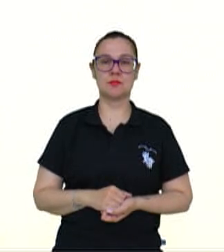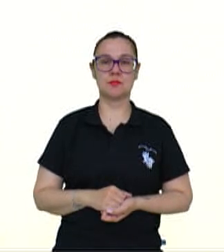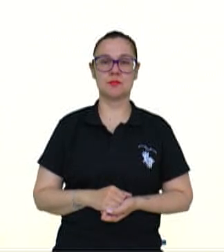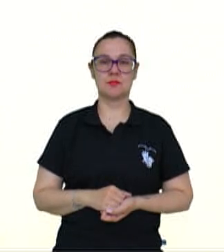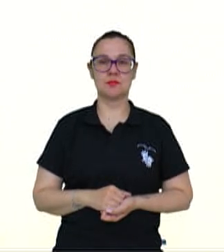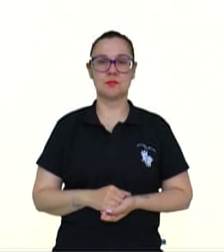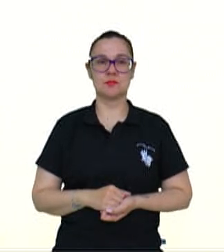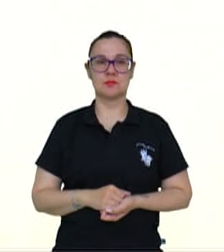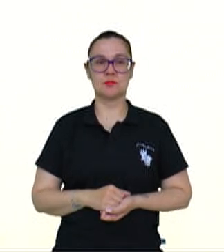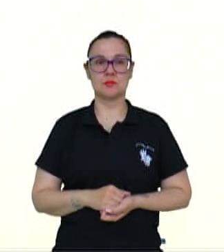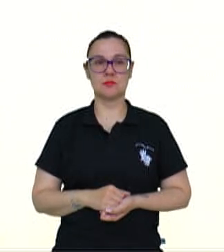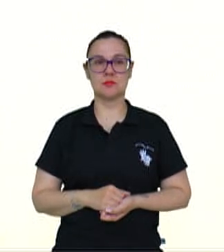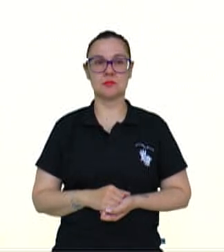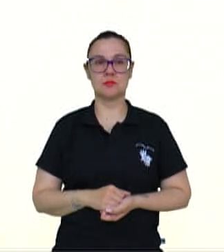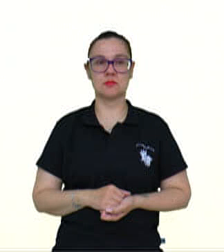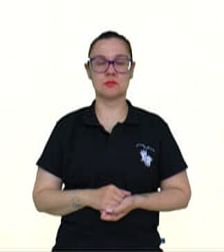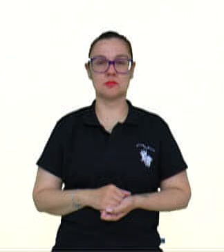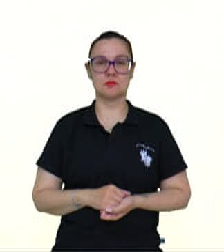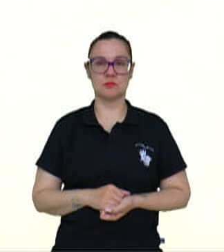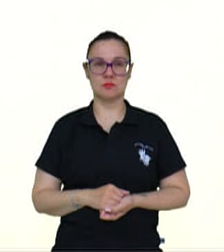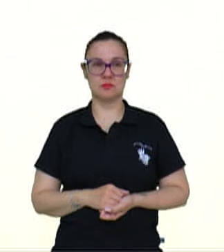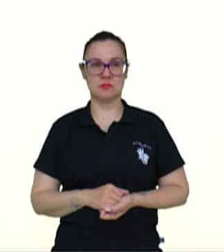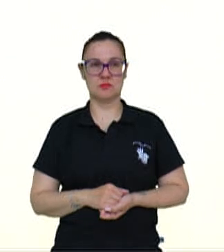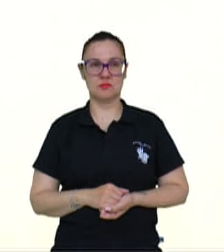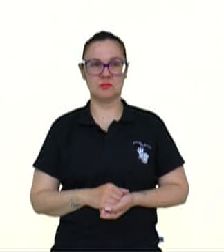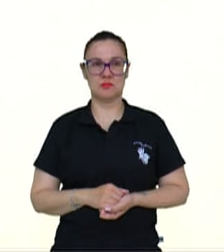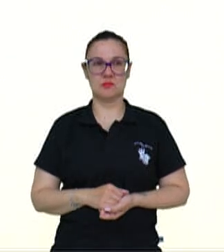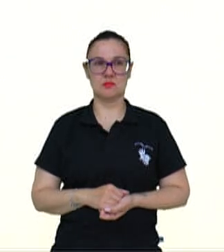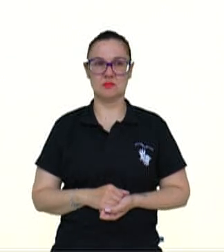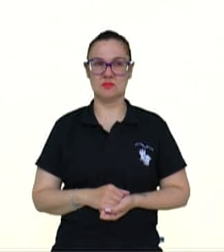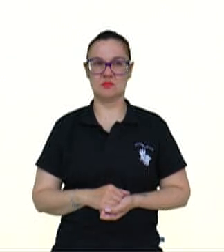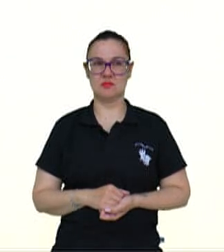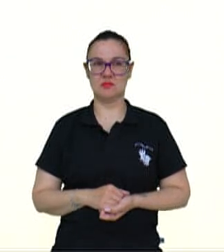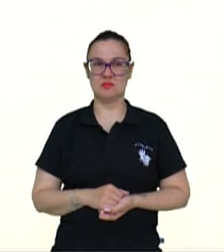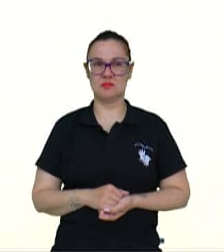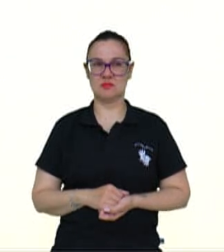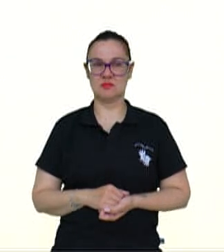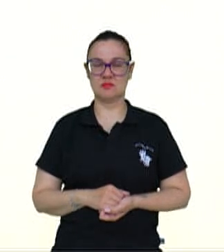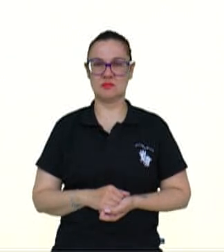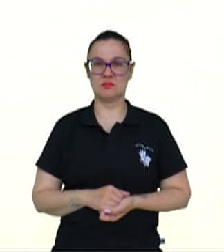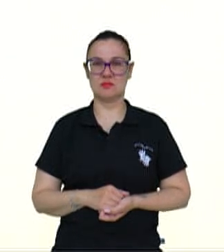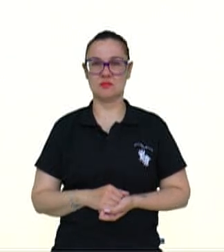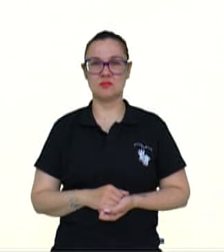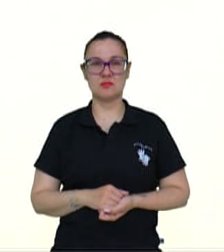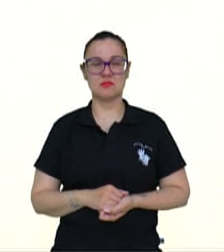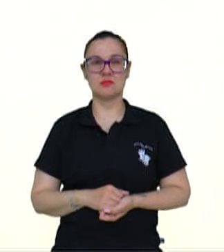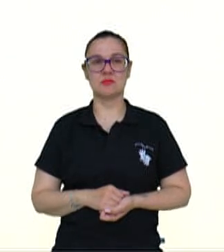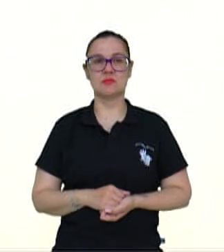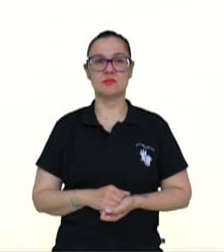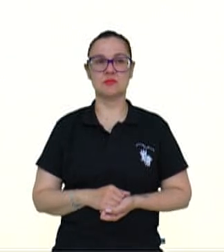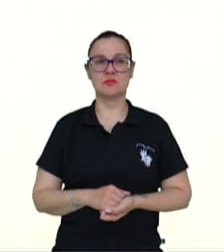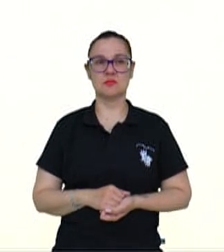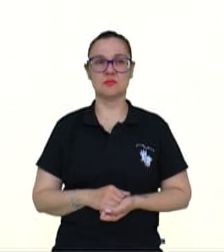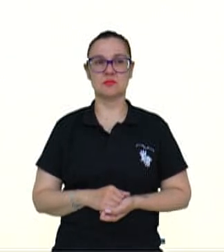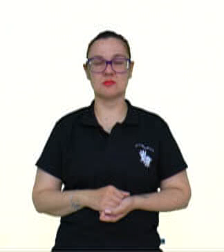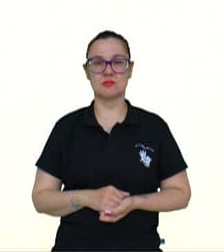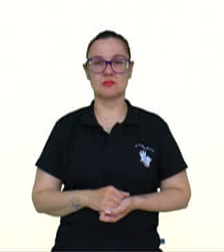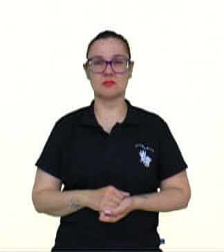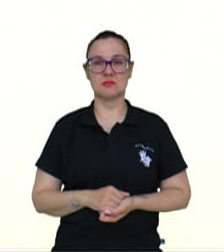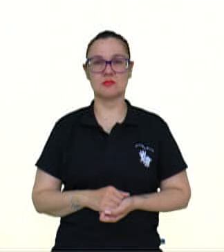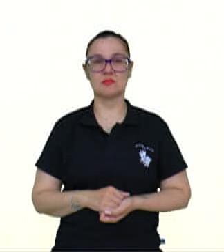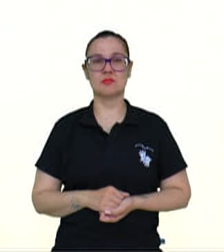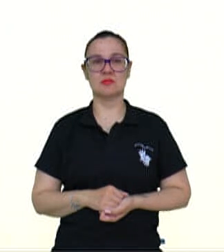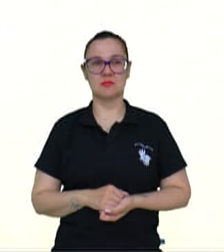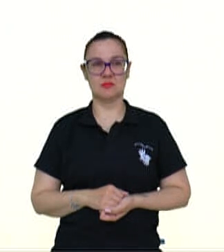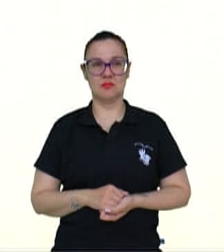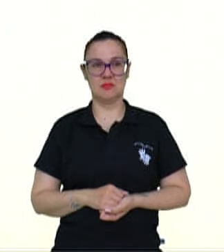responde, es um jojo. Um vos, um você, seria algo assim? Não, um jojo.